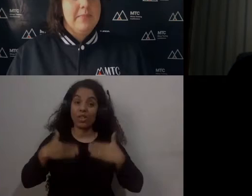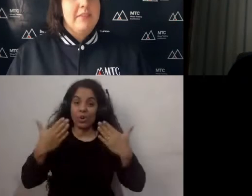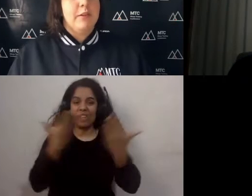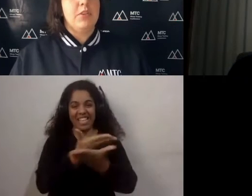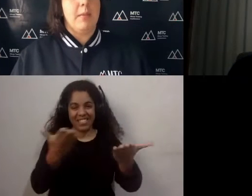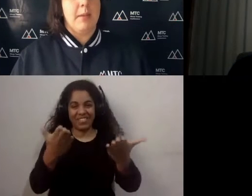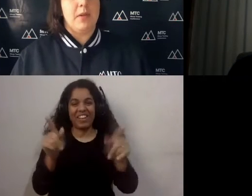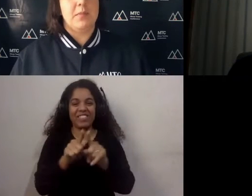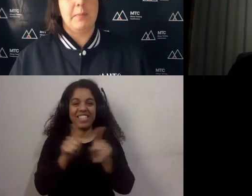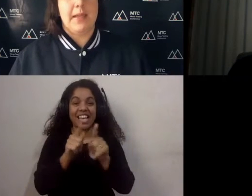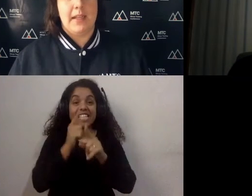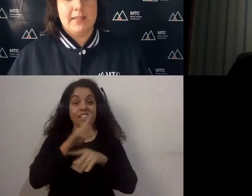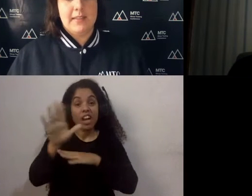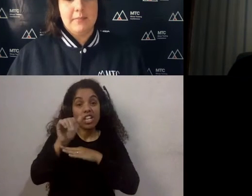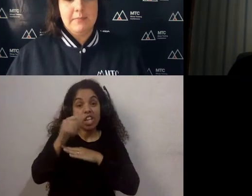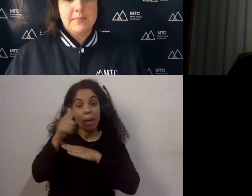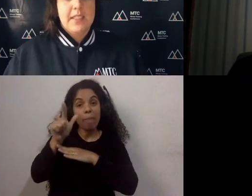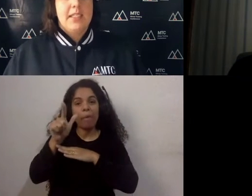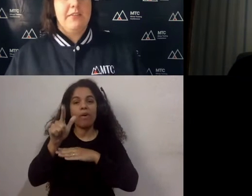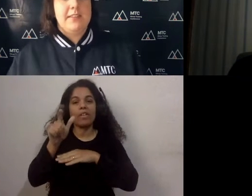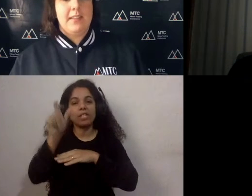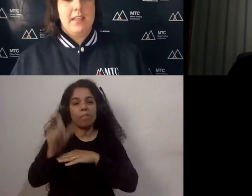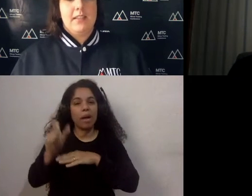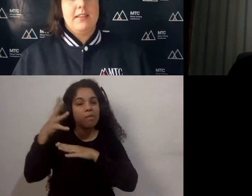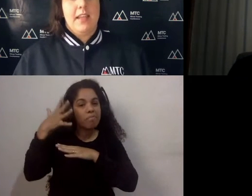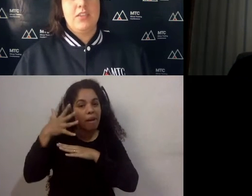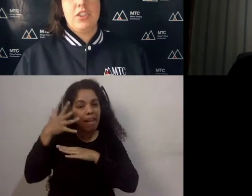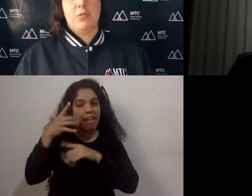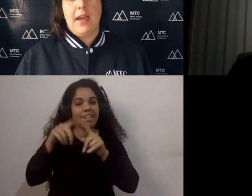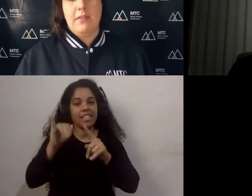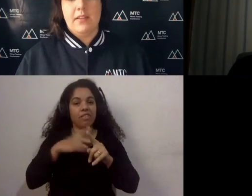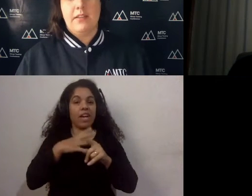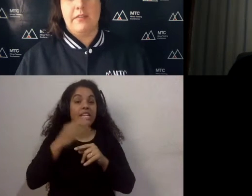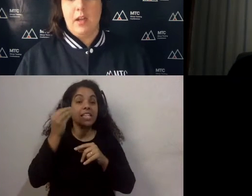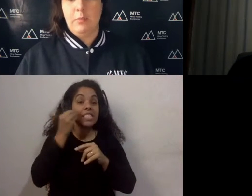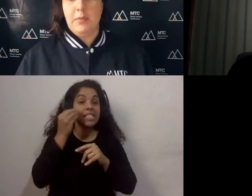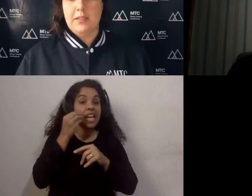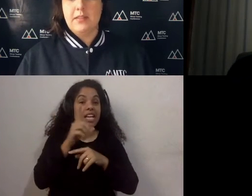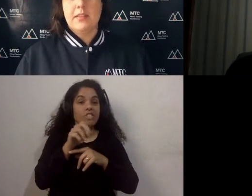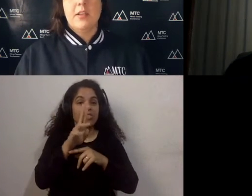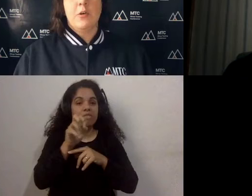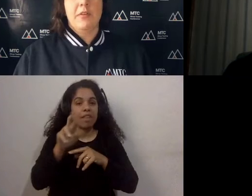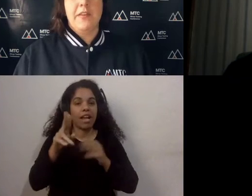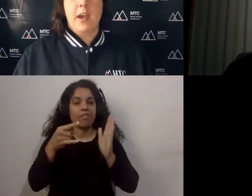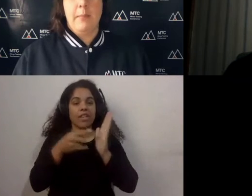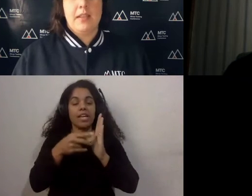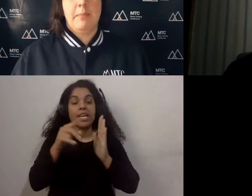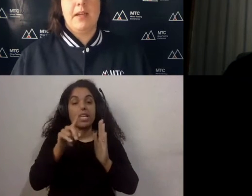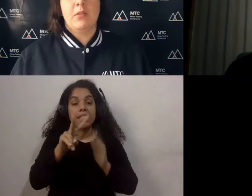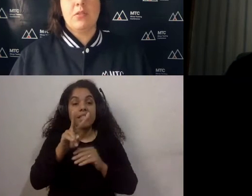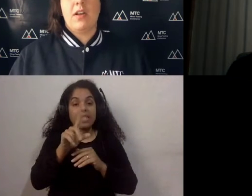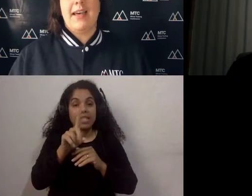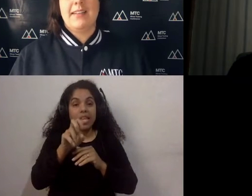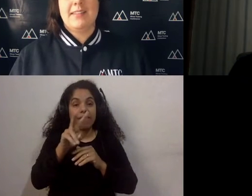E vamos chamar a próxima palestra, que vai ser Test Driven Development, uma ferramenta